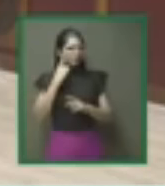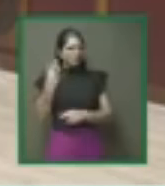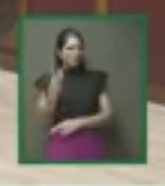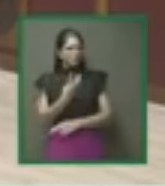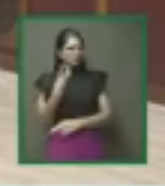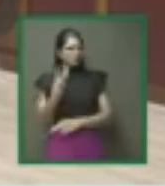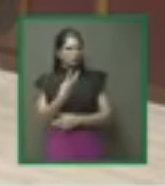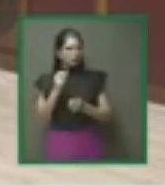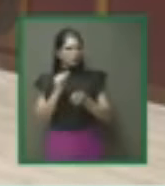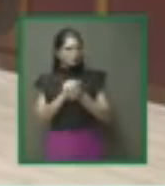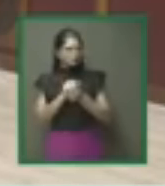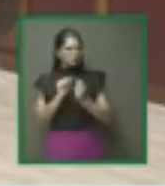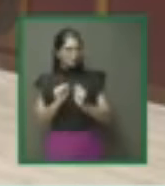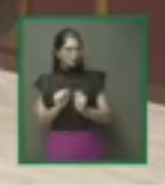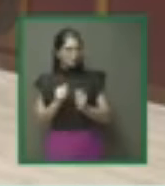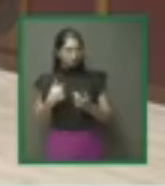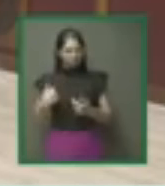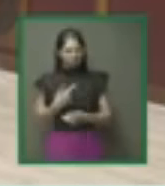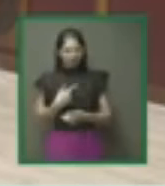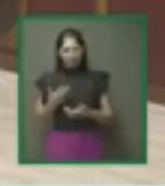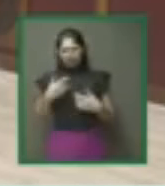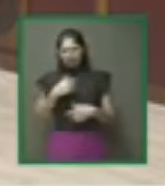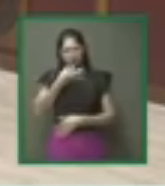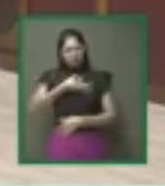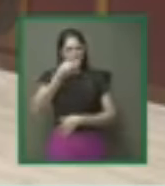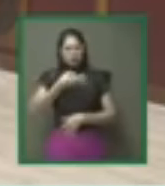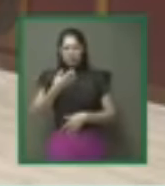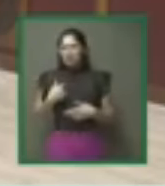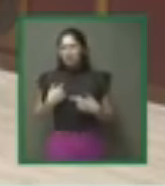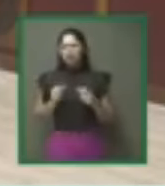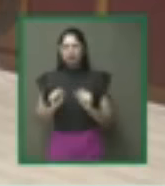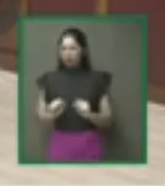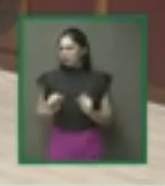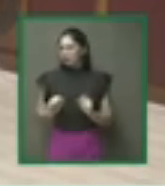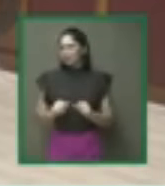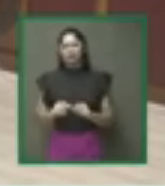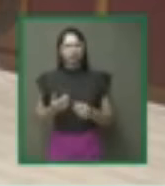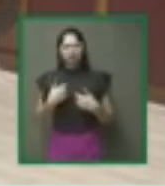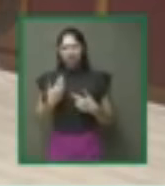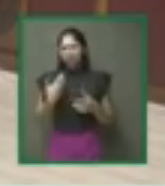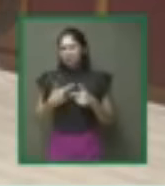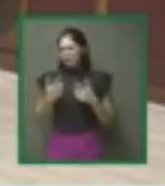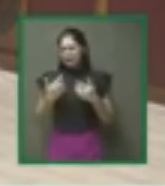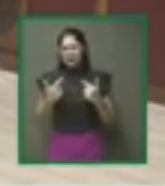gente pudesse ficar se encontrando. E eu falei que por mim não tinha problema, porque eu não tinha nada sério com o Arthur.